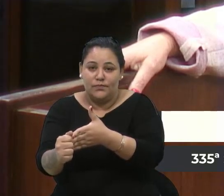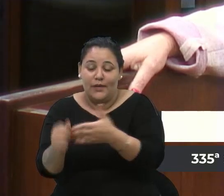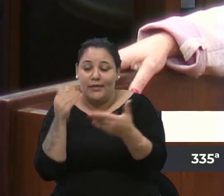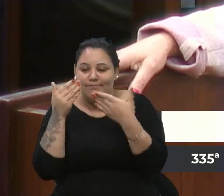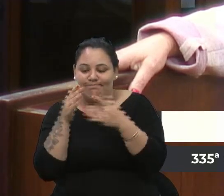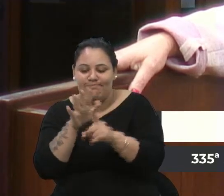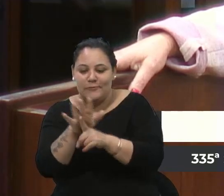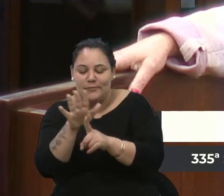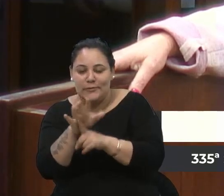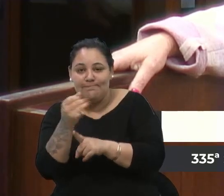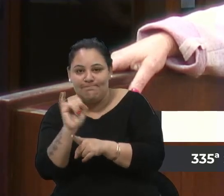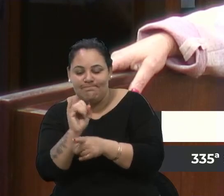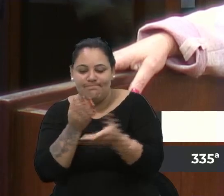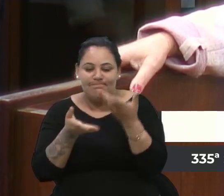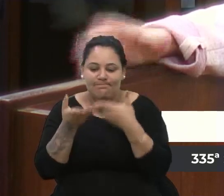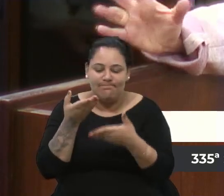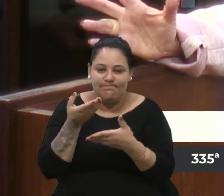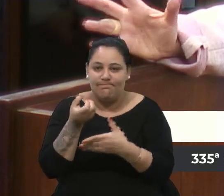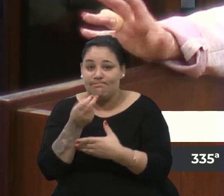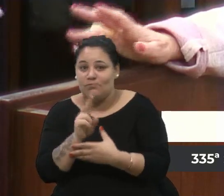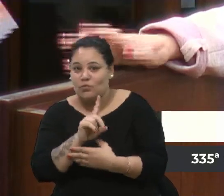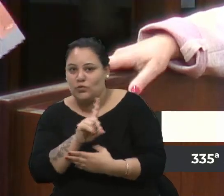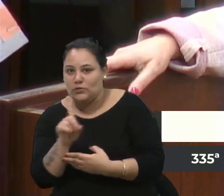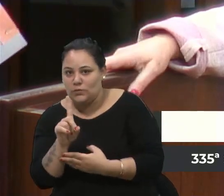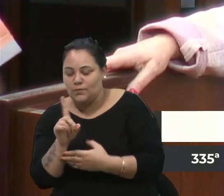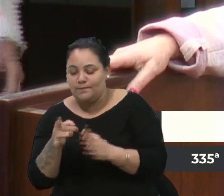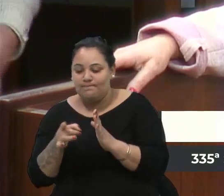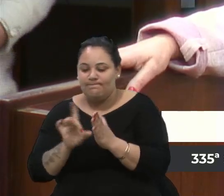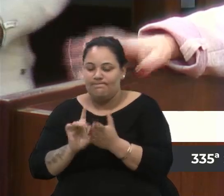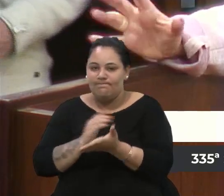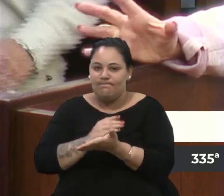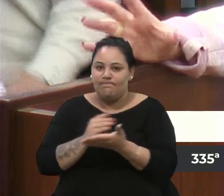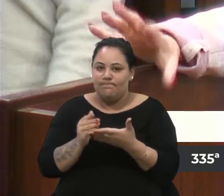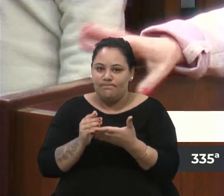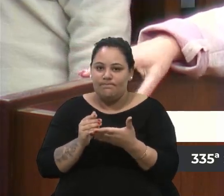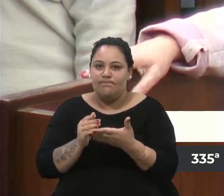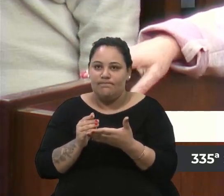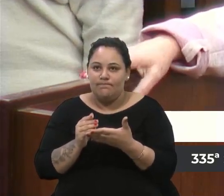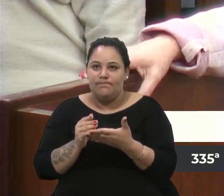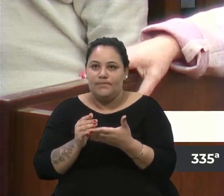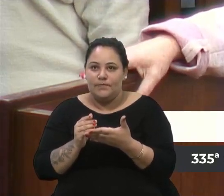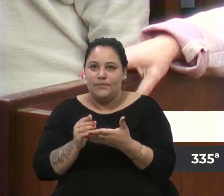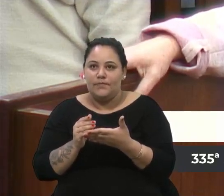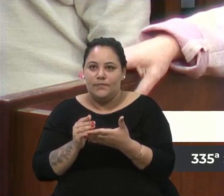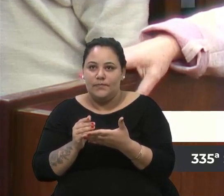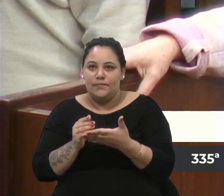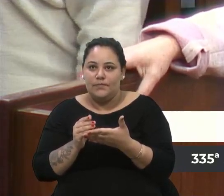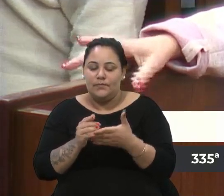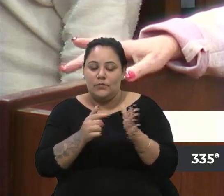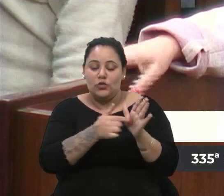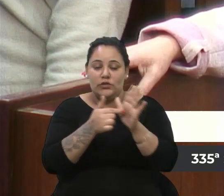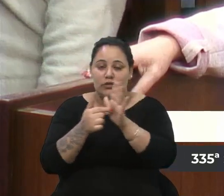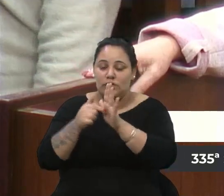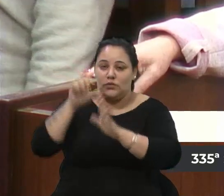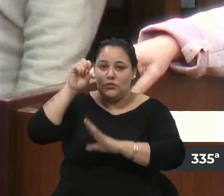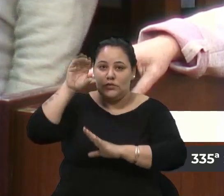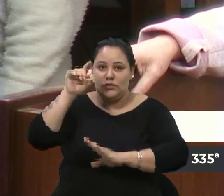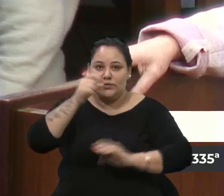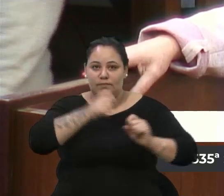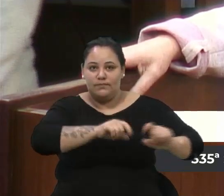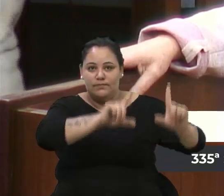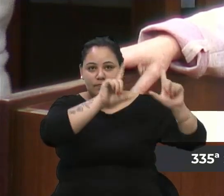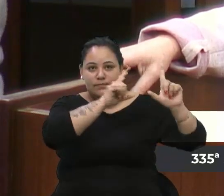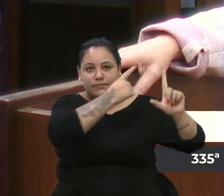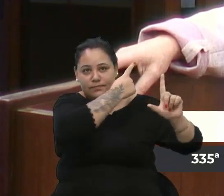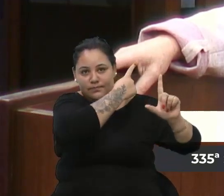Se foi atendido ou não. Antes de começar passar o que nós preparamos de slides,